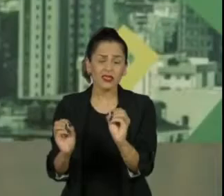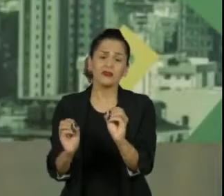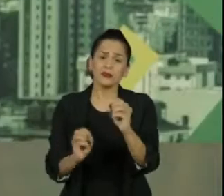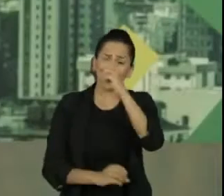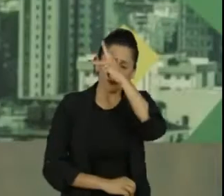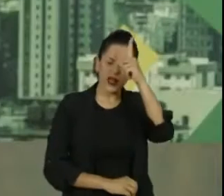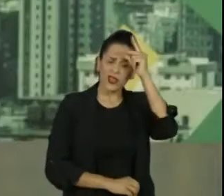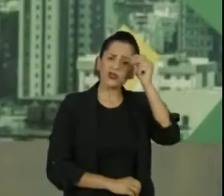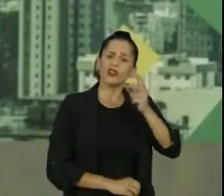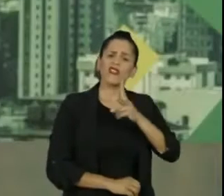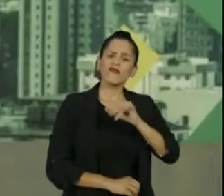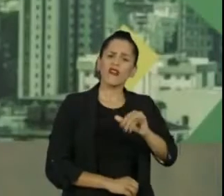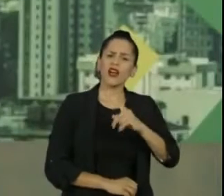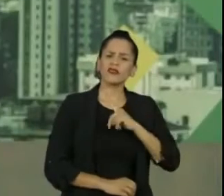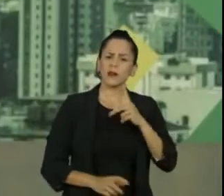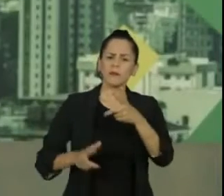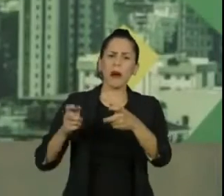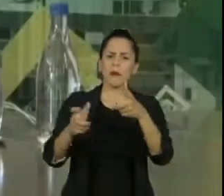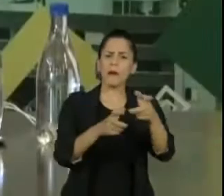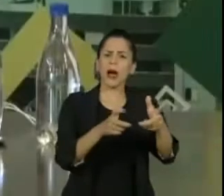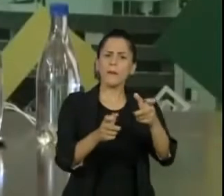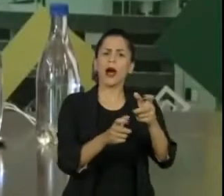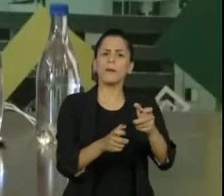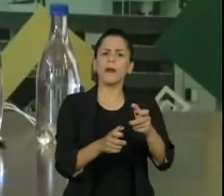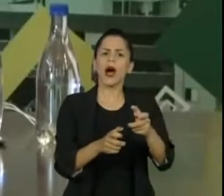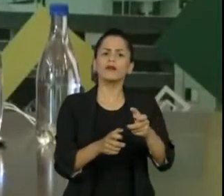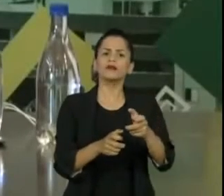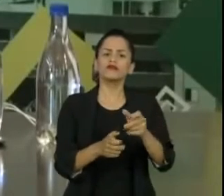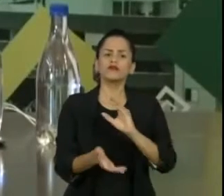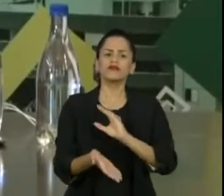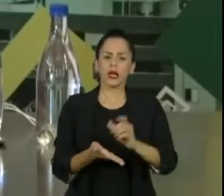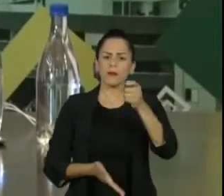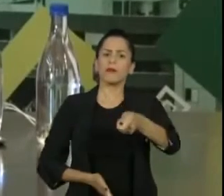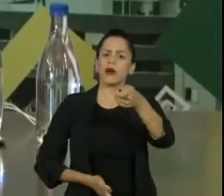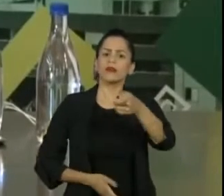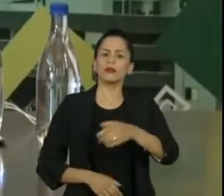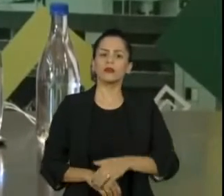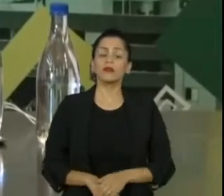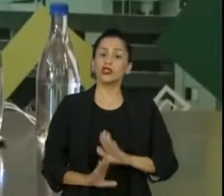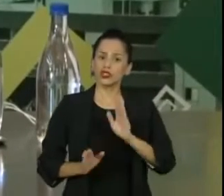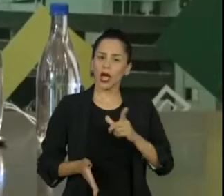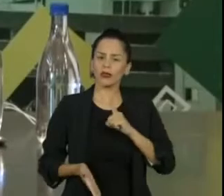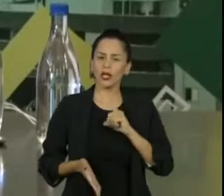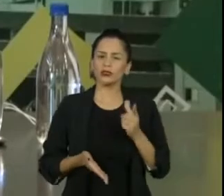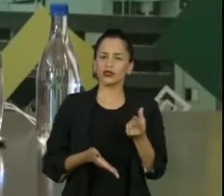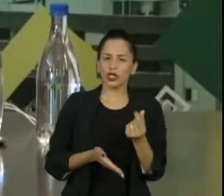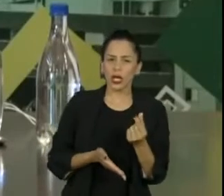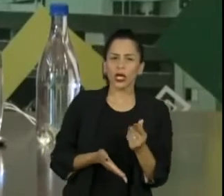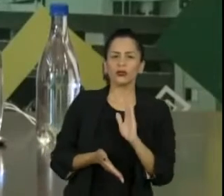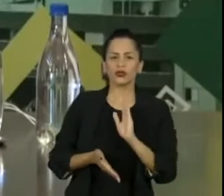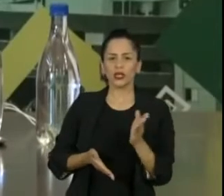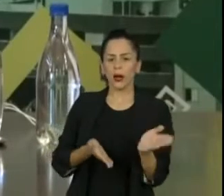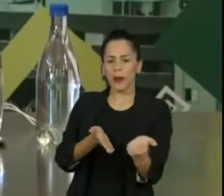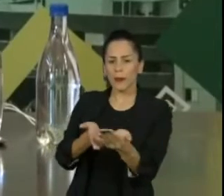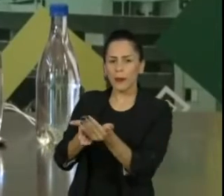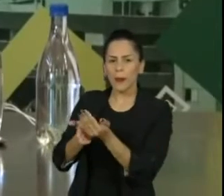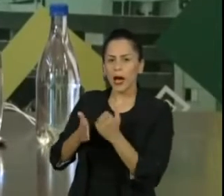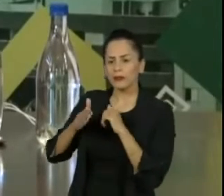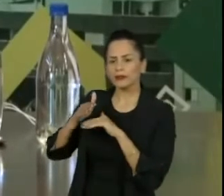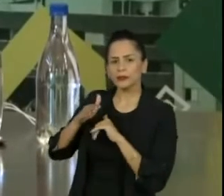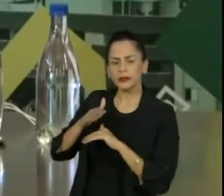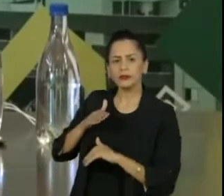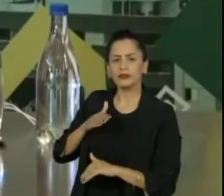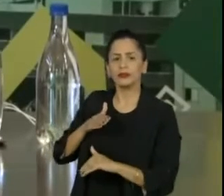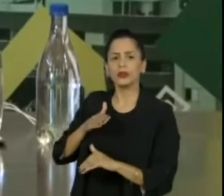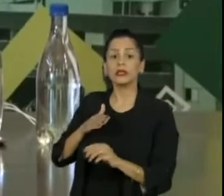a vacinação contra a Covid na cidade. E já está até separando recursos com esse objetivo, embora a